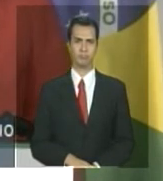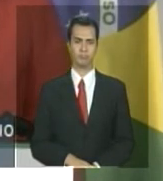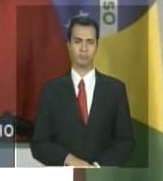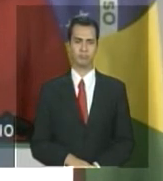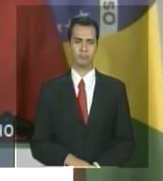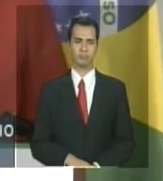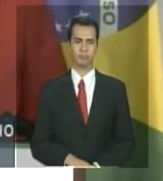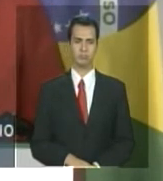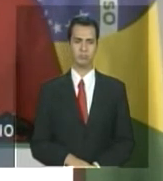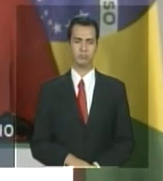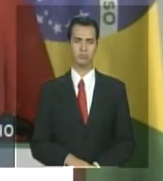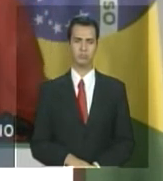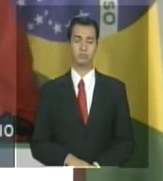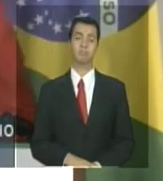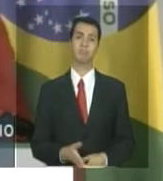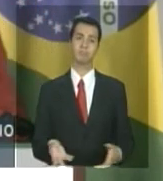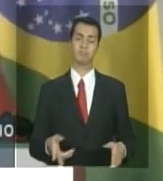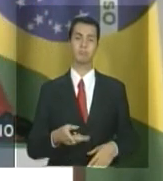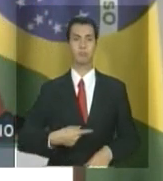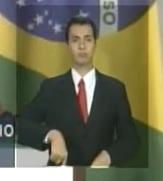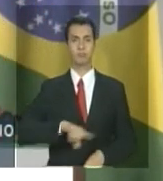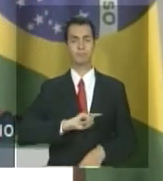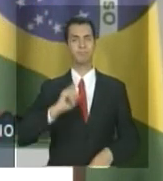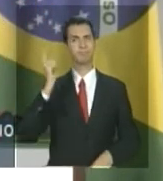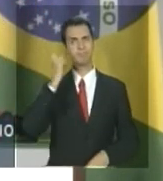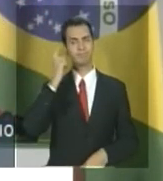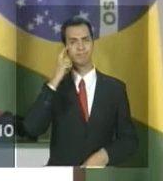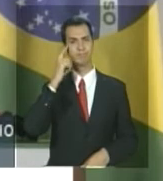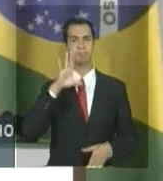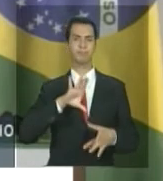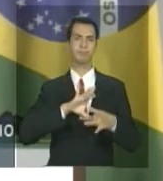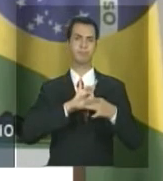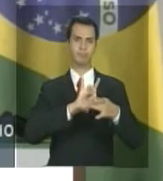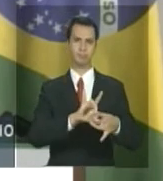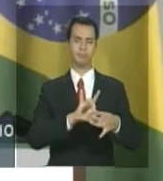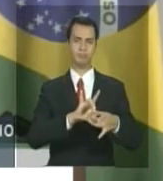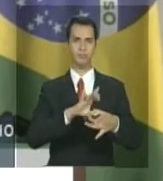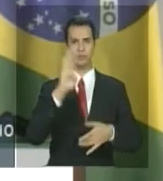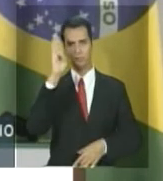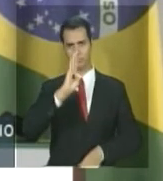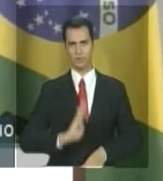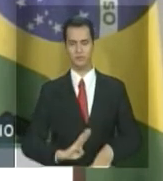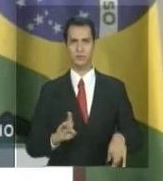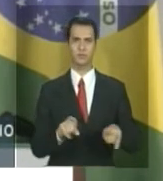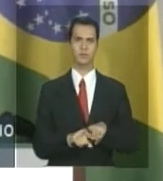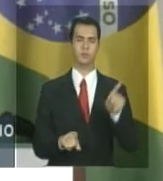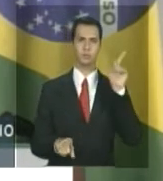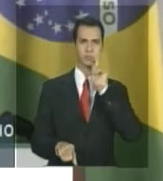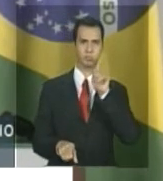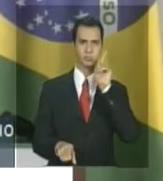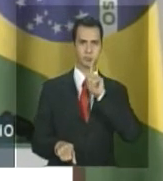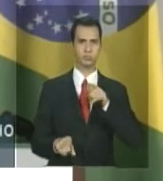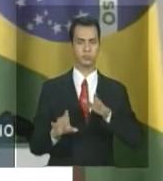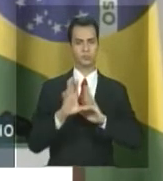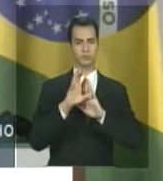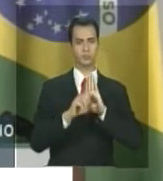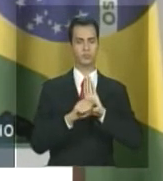É com esse espírito que nós pensamos as parcerias entre o Brasil e os Estados Unidos neste